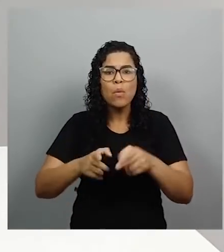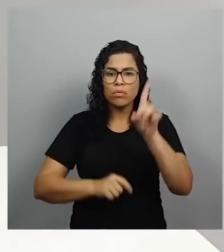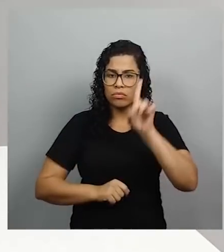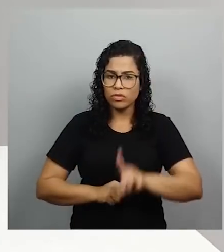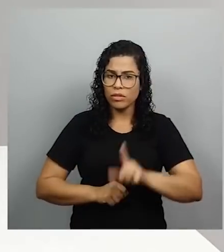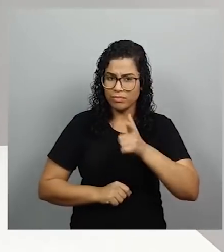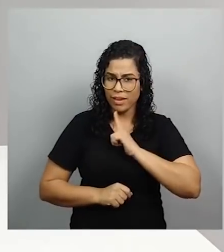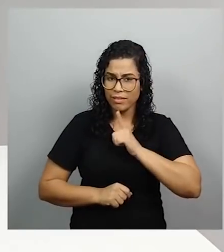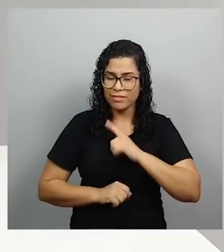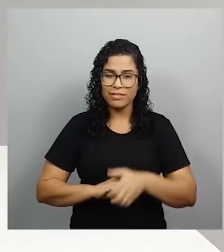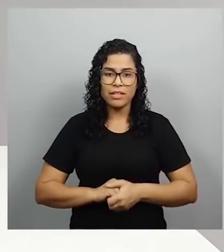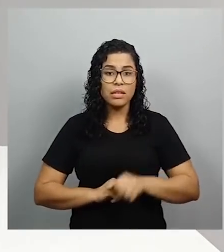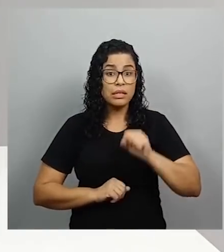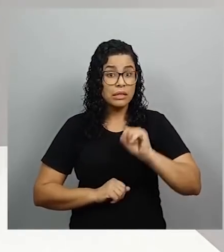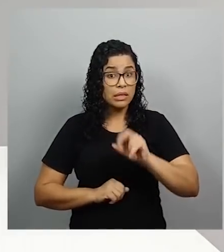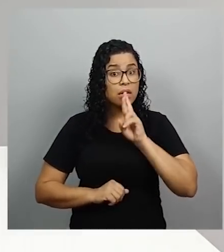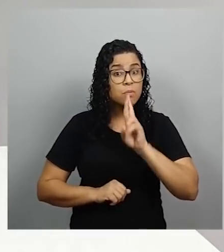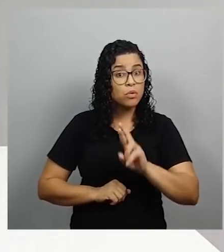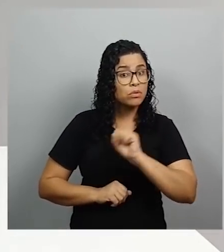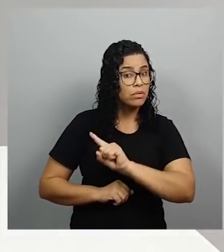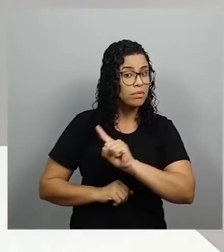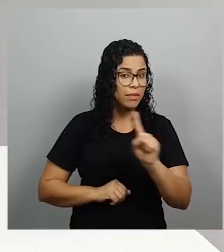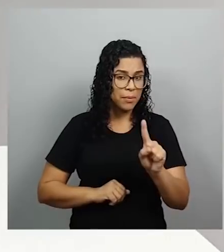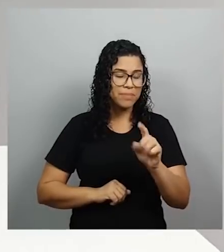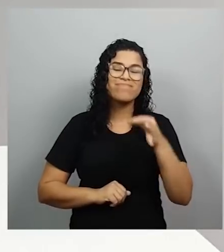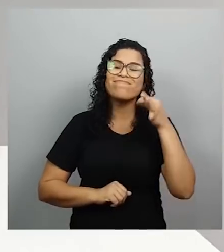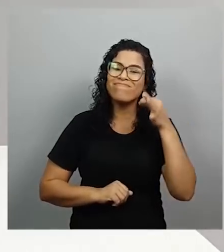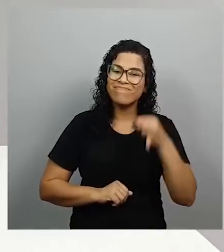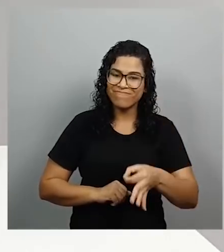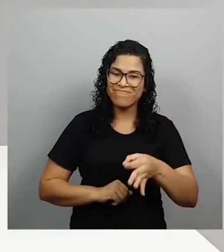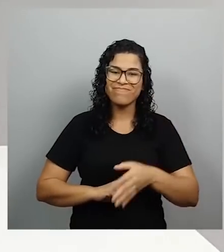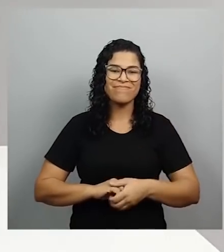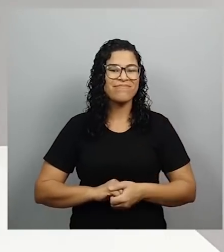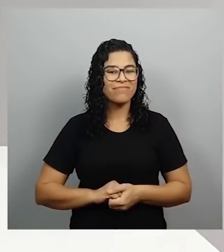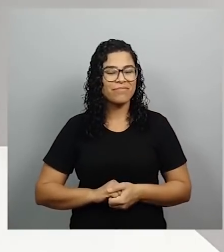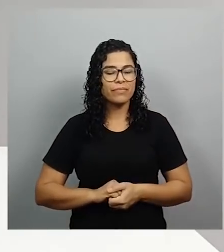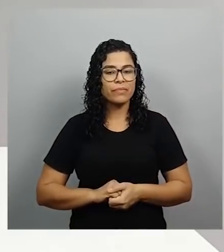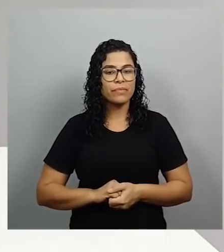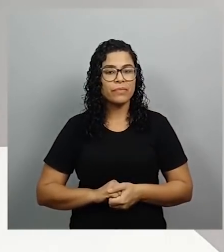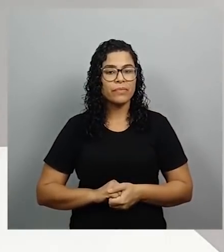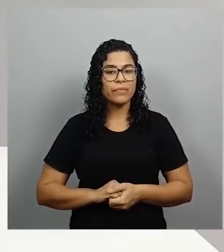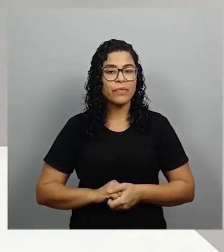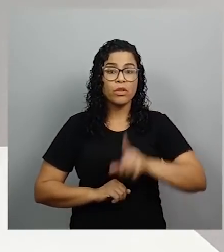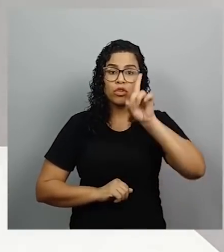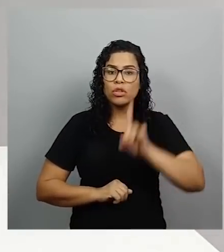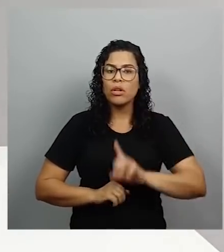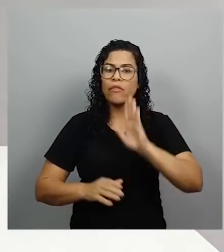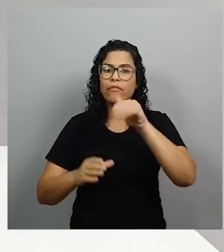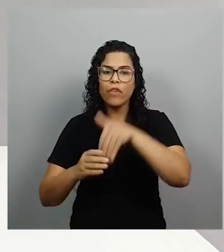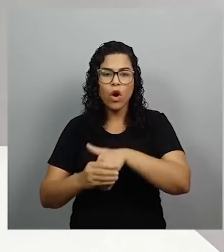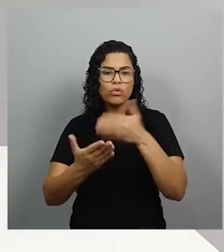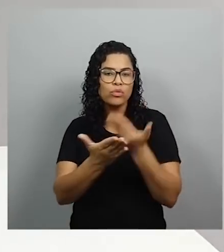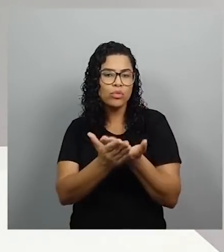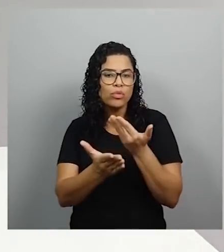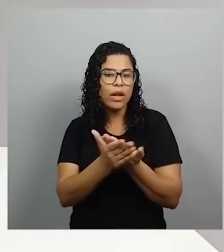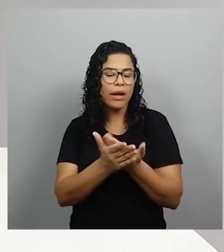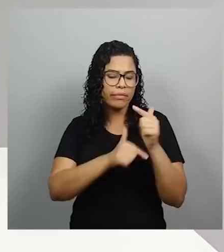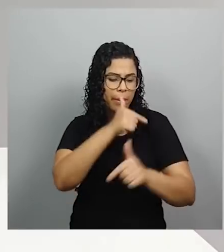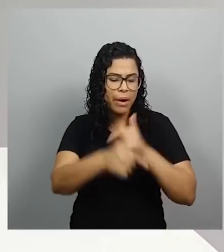direitos? Se a sua resposta foi um não, ela também está correta. Os direitos ao voto, a estudar,